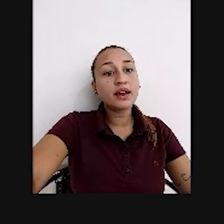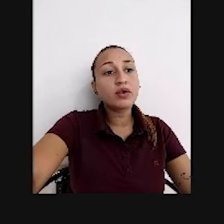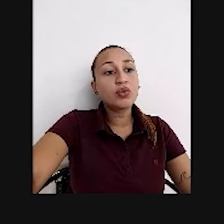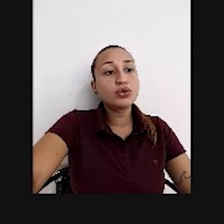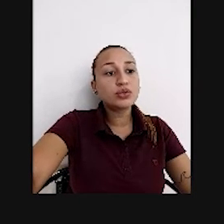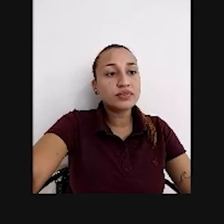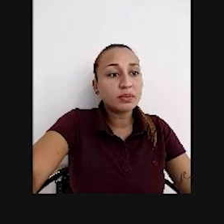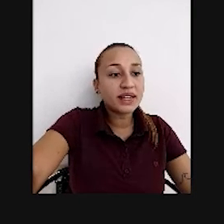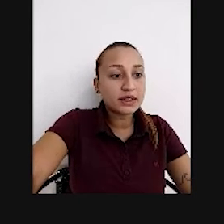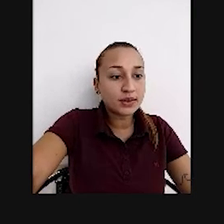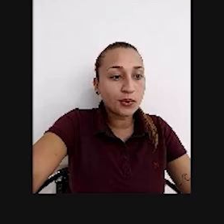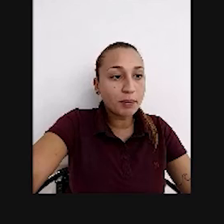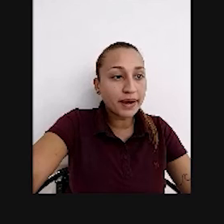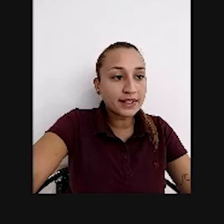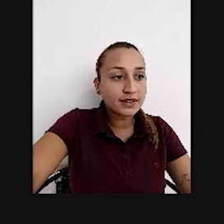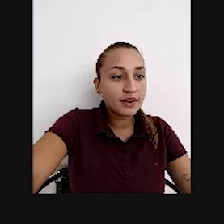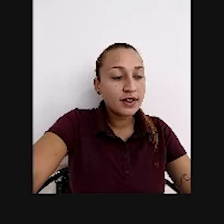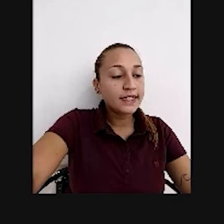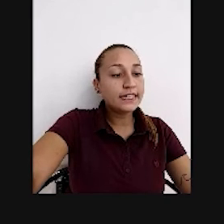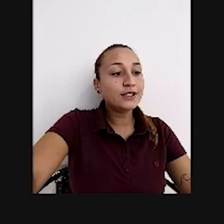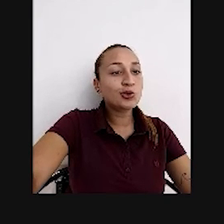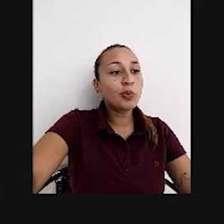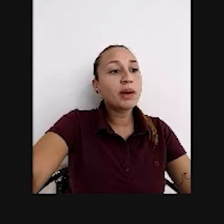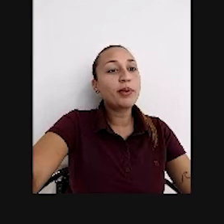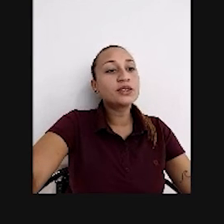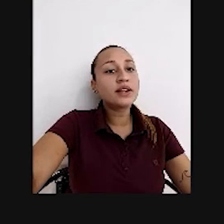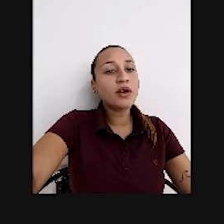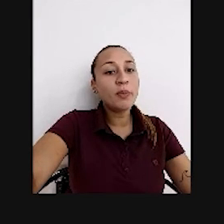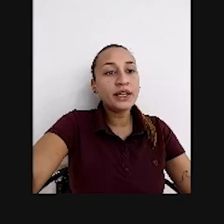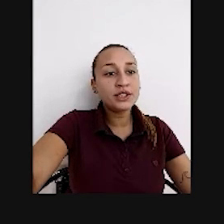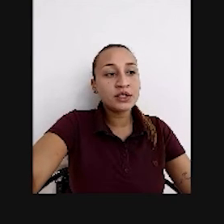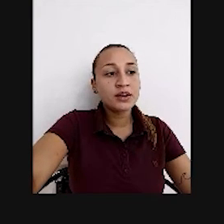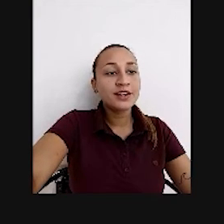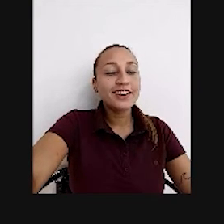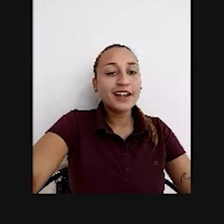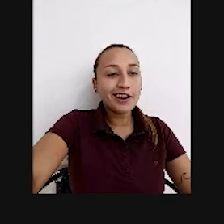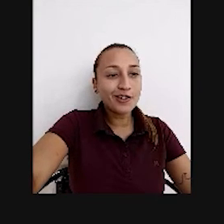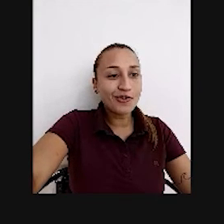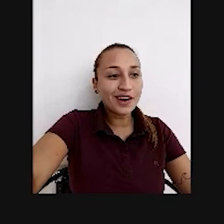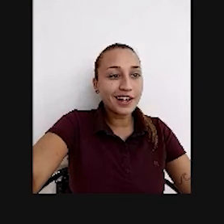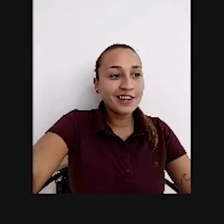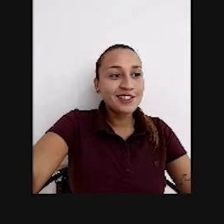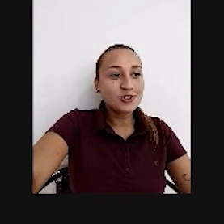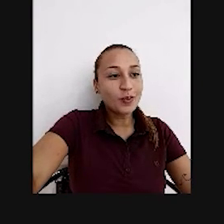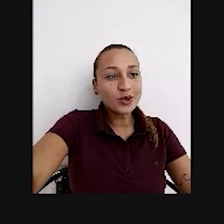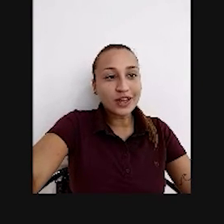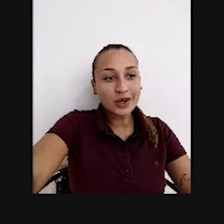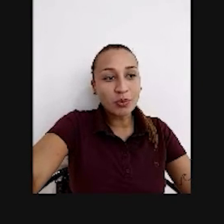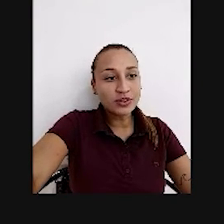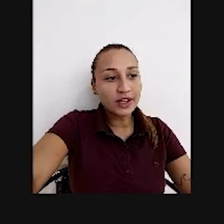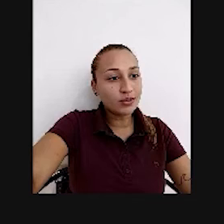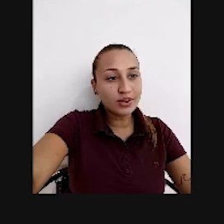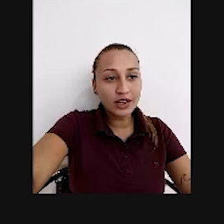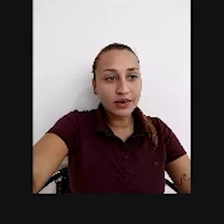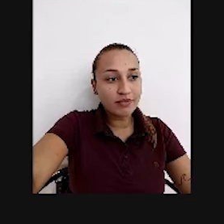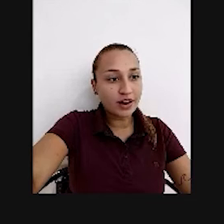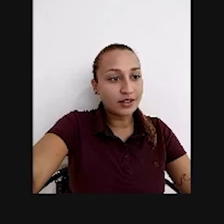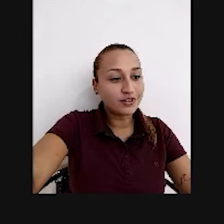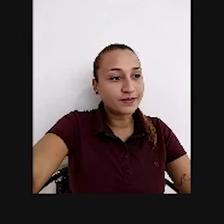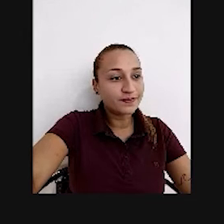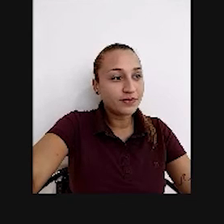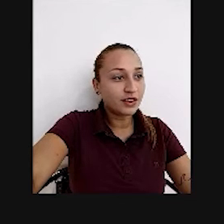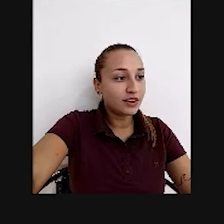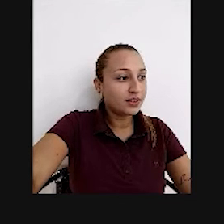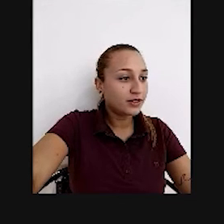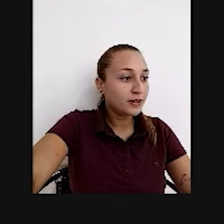você tenha custo de fabricação com a peça e descubra posteriormente que ela não vai suportar, que é um modelo que não é